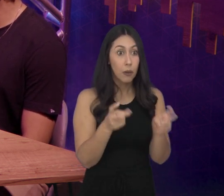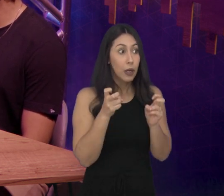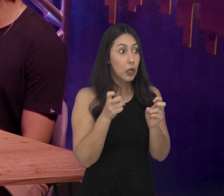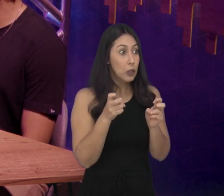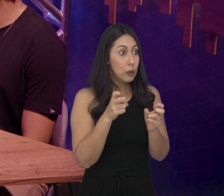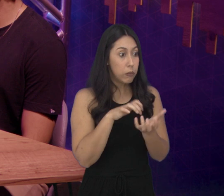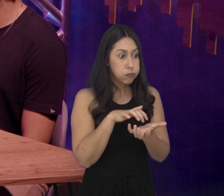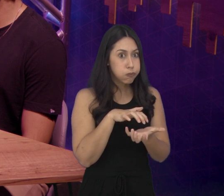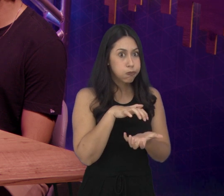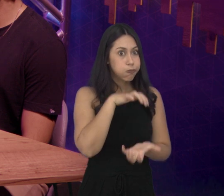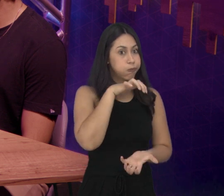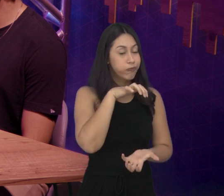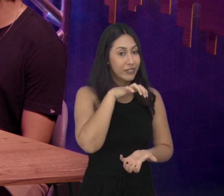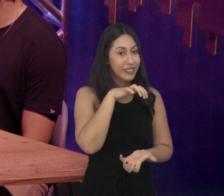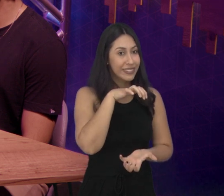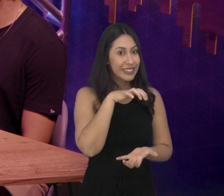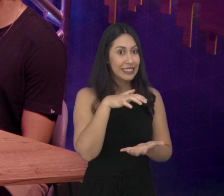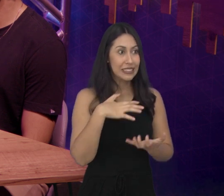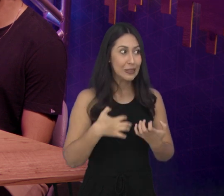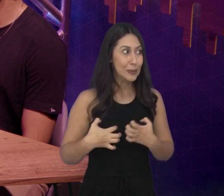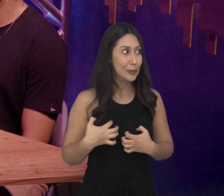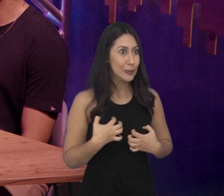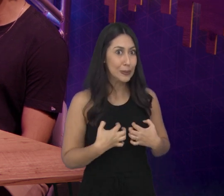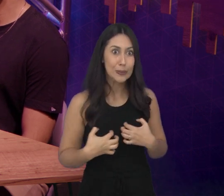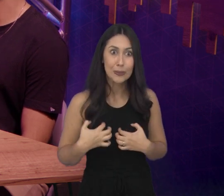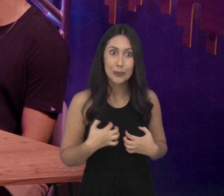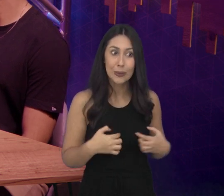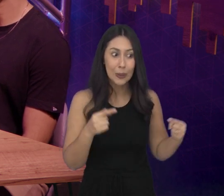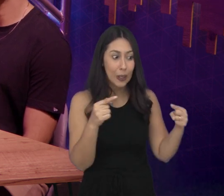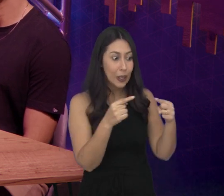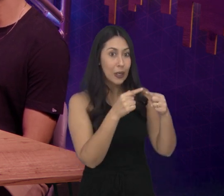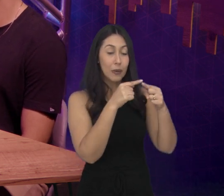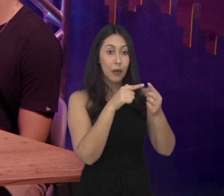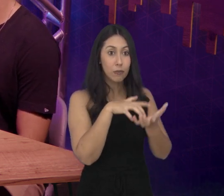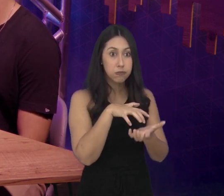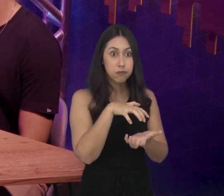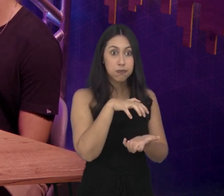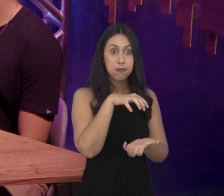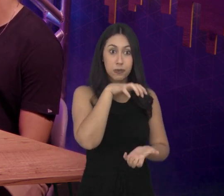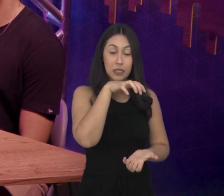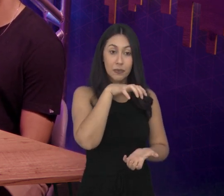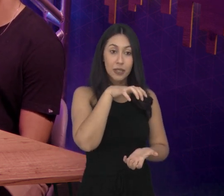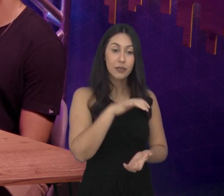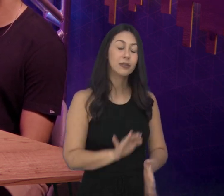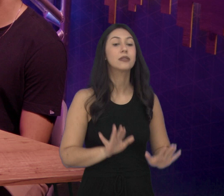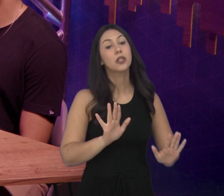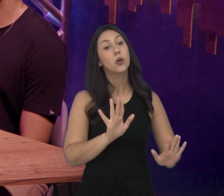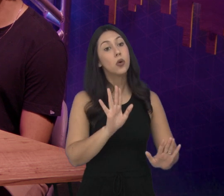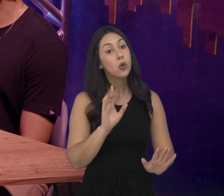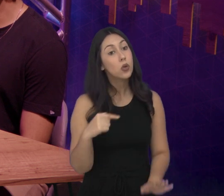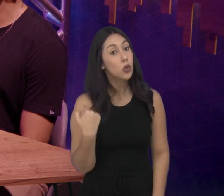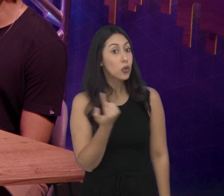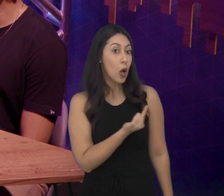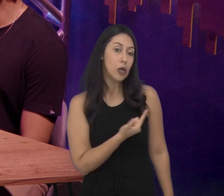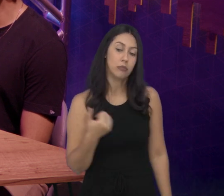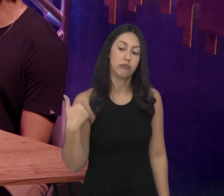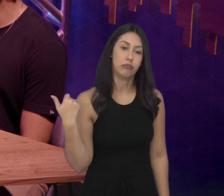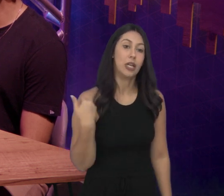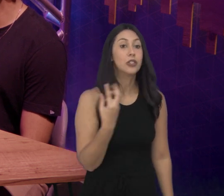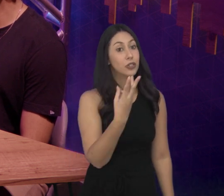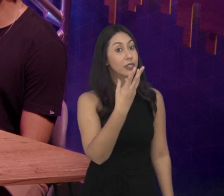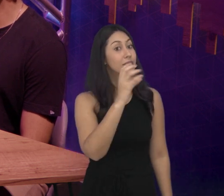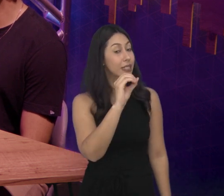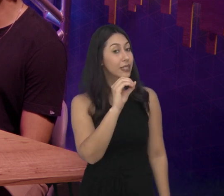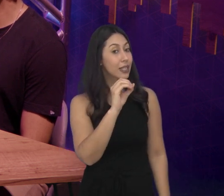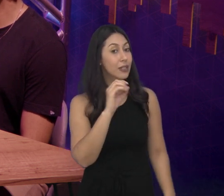estão ficando mais velhas. Então é uma crise existencial que está muito ligada ao envelhecimento. E daí a nossa crise, a crise